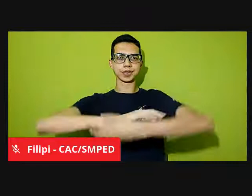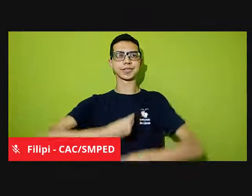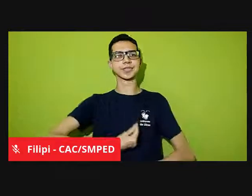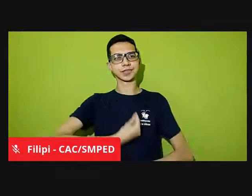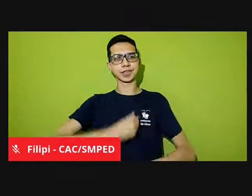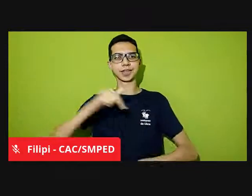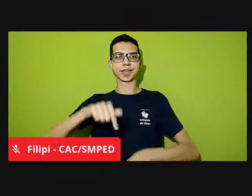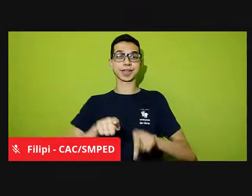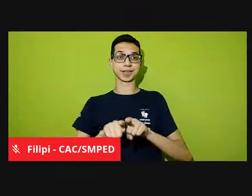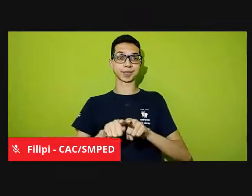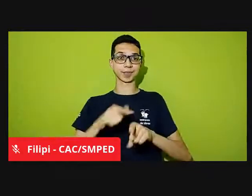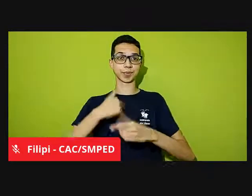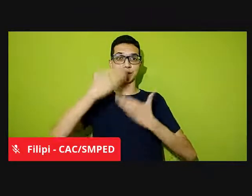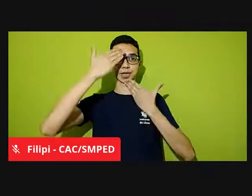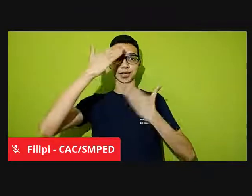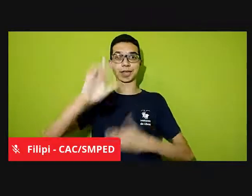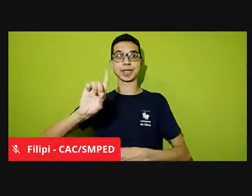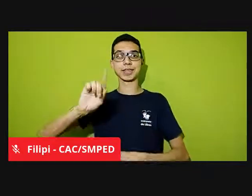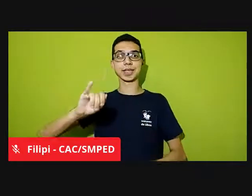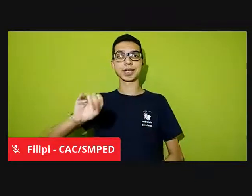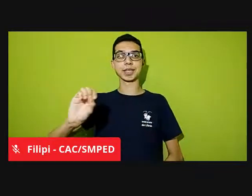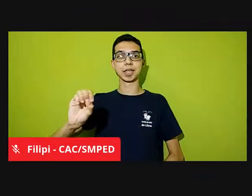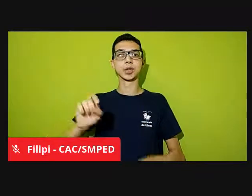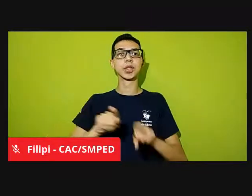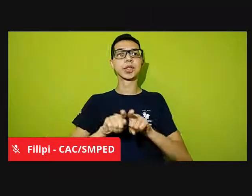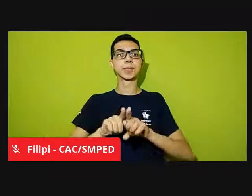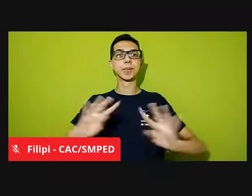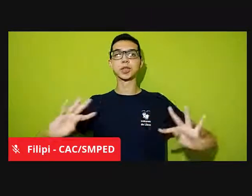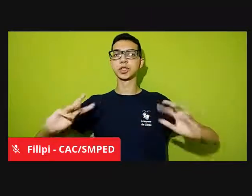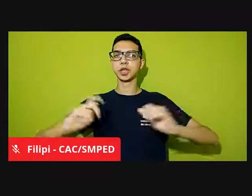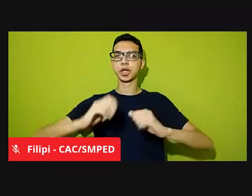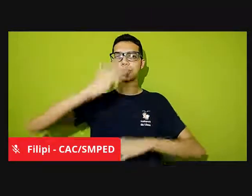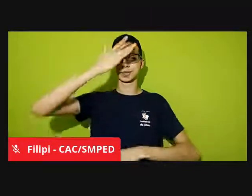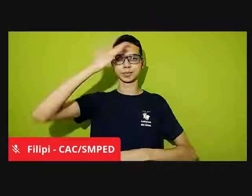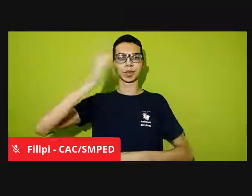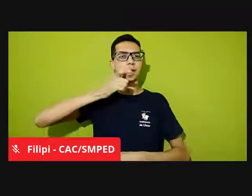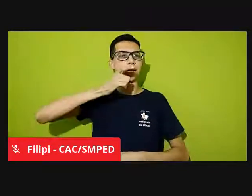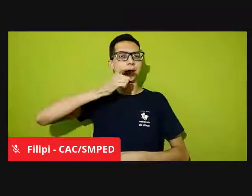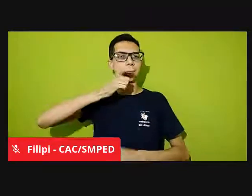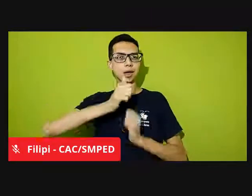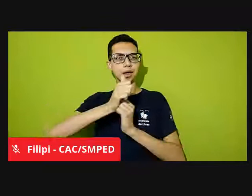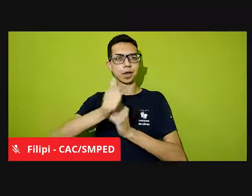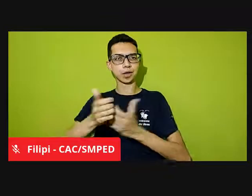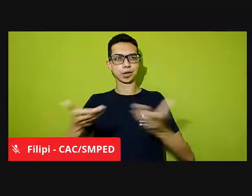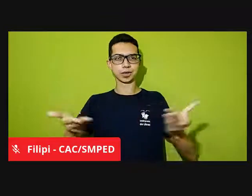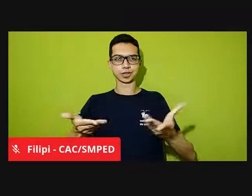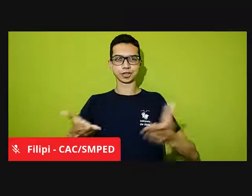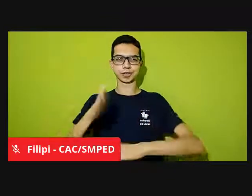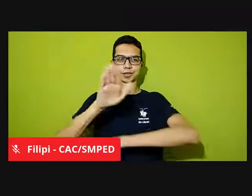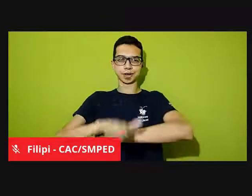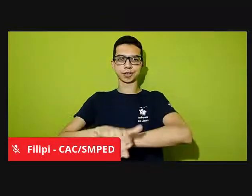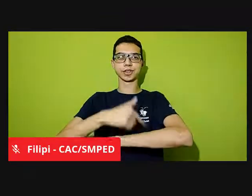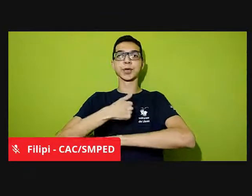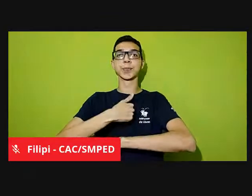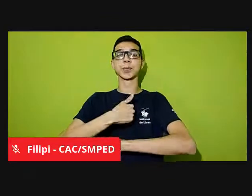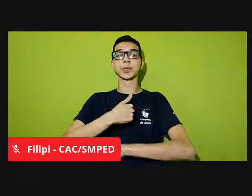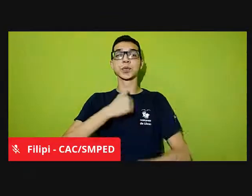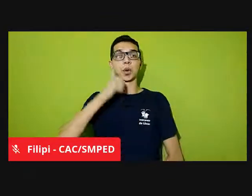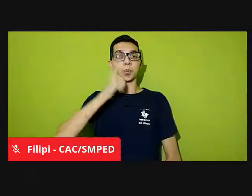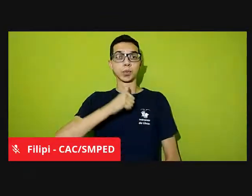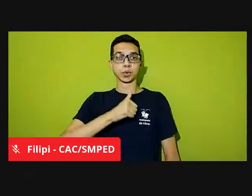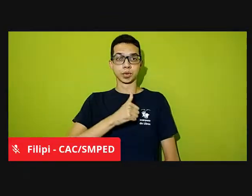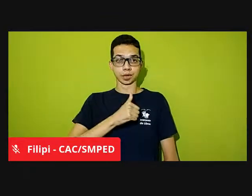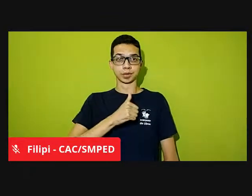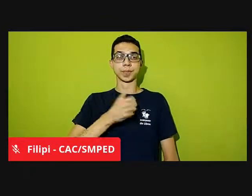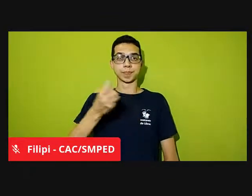também, a você, Danilo, e a todas as pessoas que estão no, nos acompanhando nessa tarde. Eu sou uma mulher